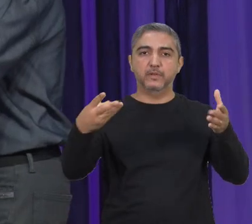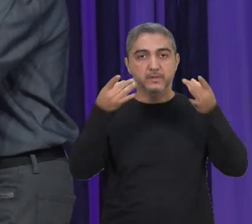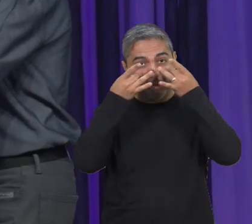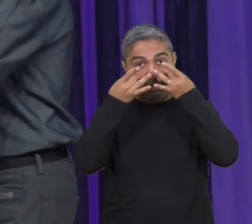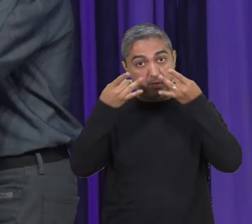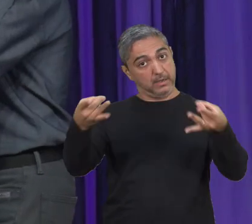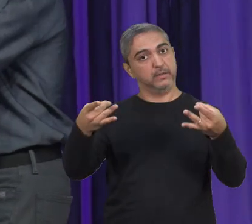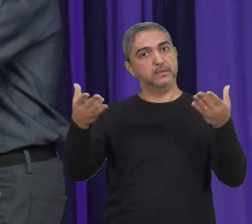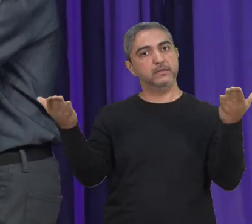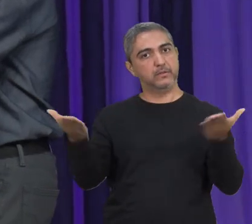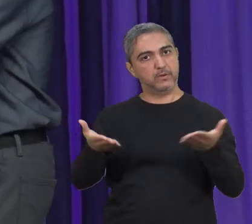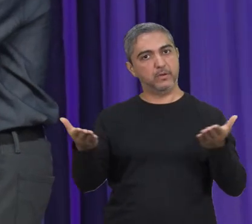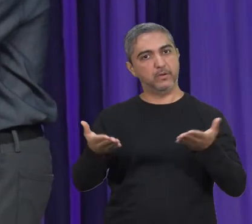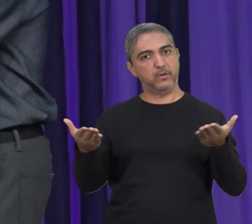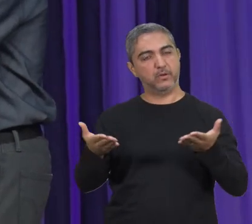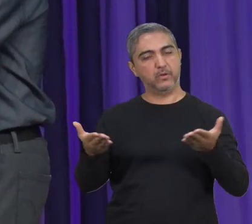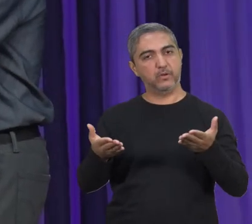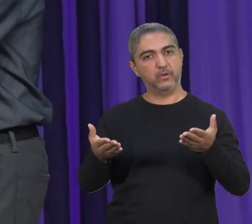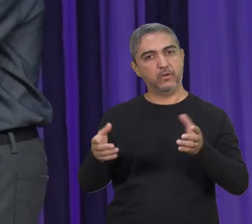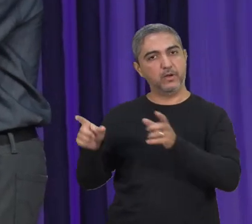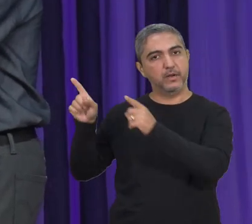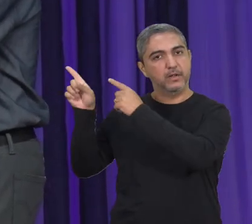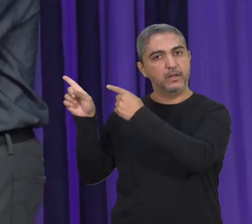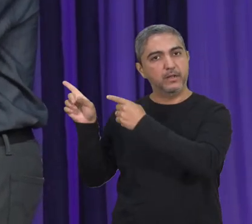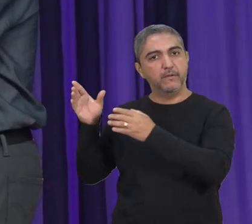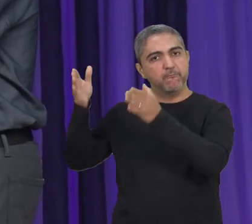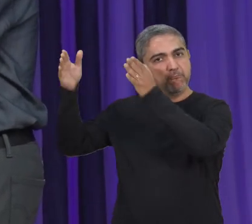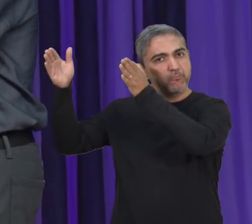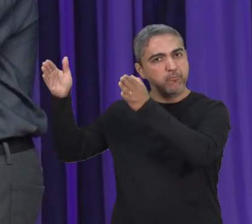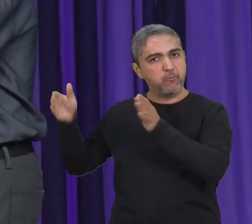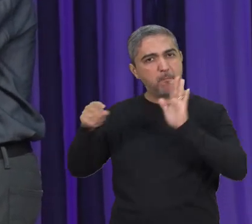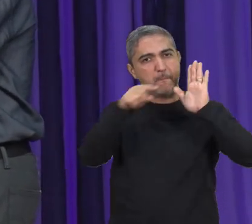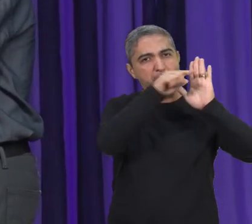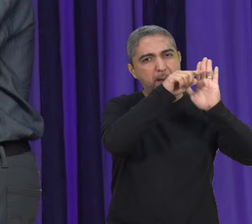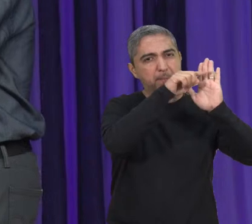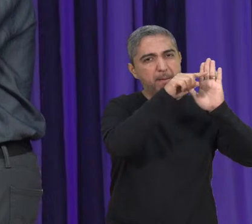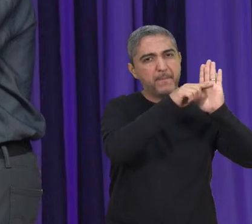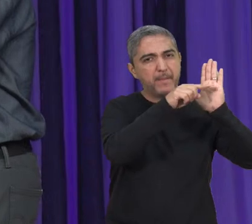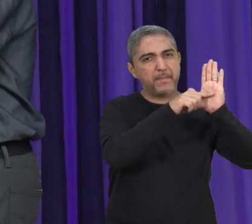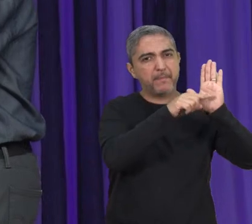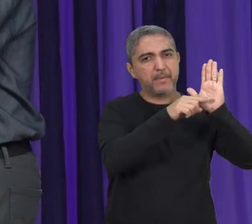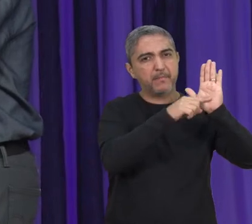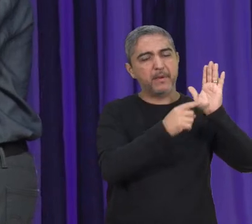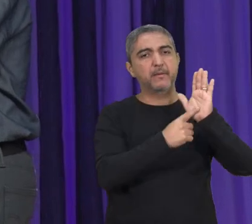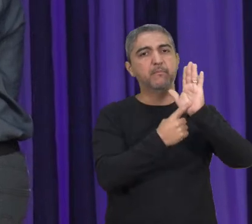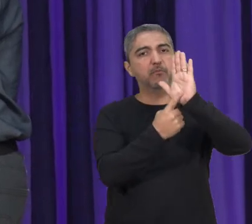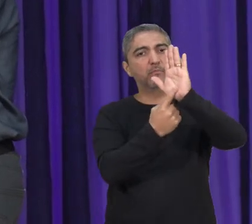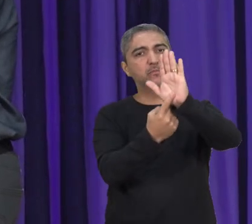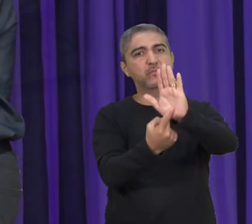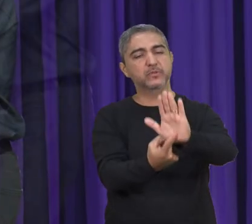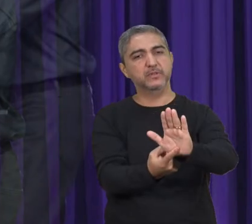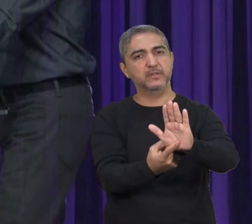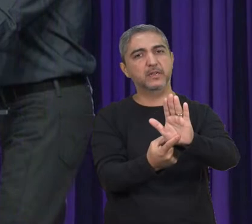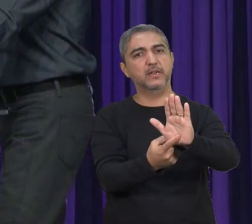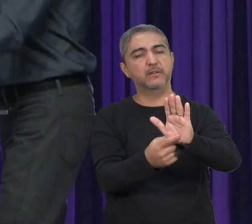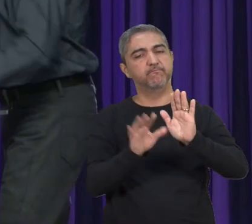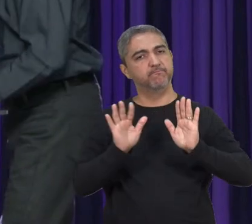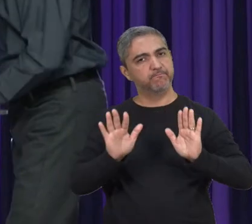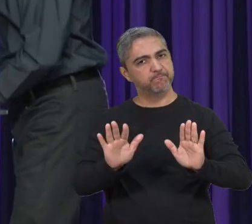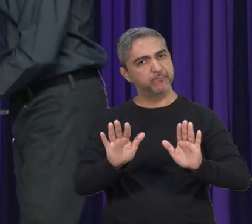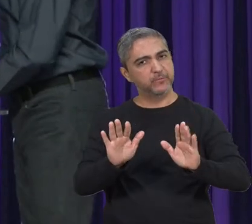agora na tela. Nós gostaríamos de ver essa lista bem cuidadosamente, bem vagarosamente, por